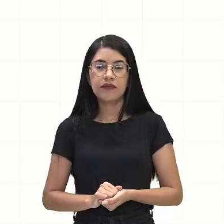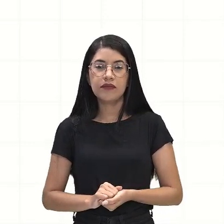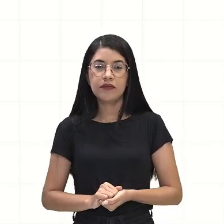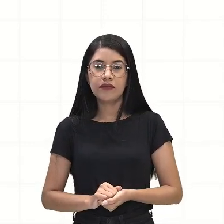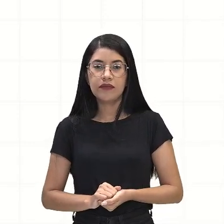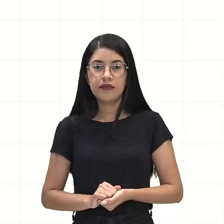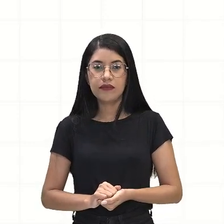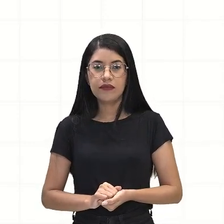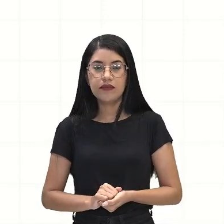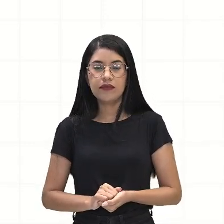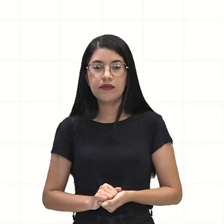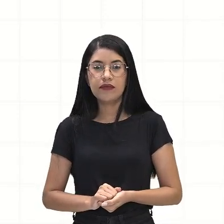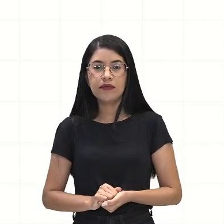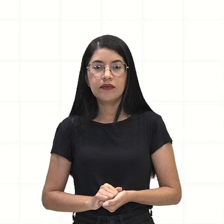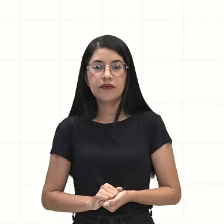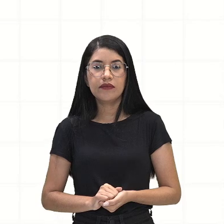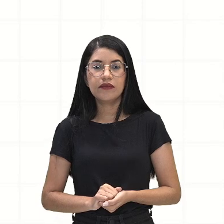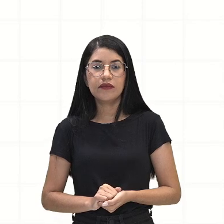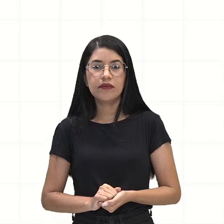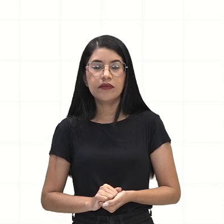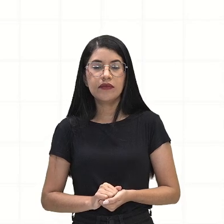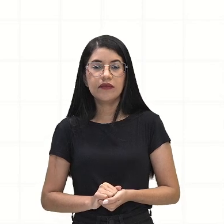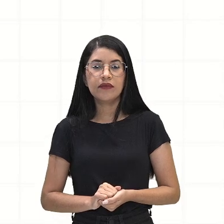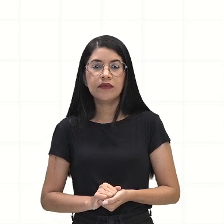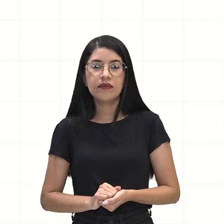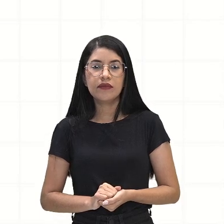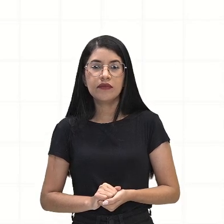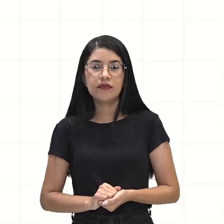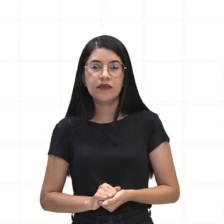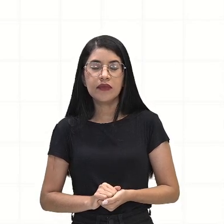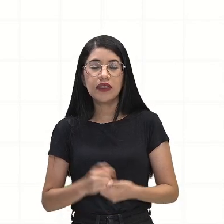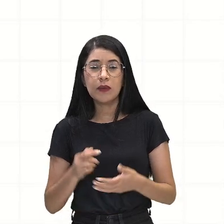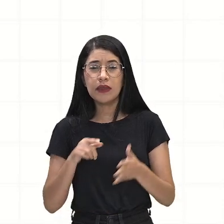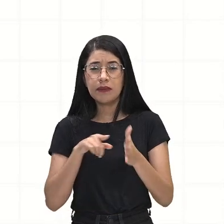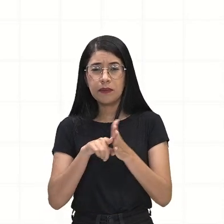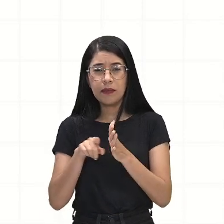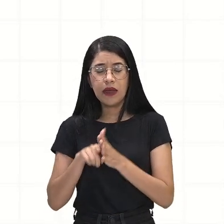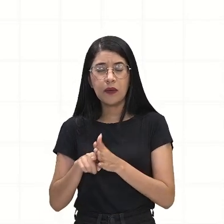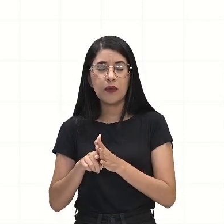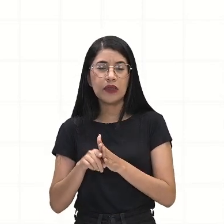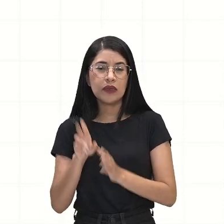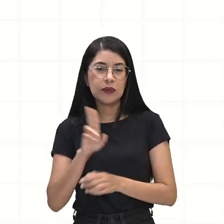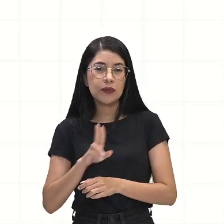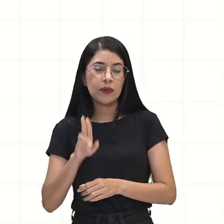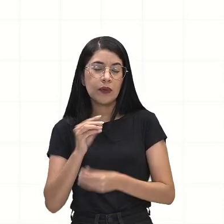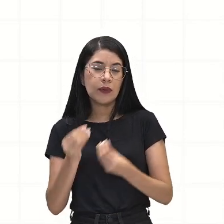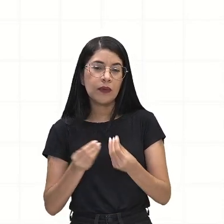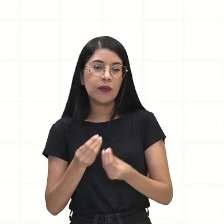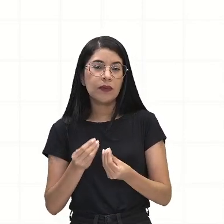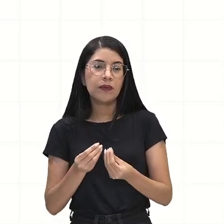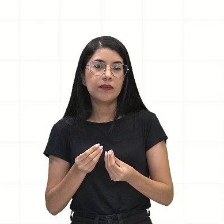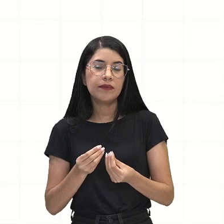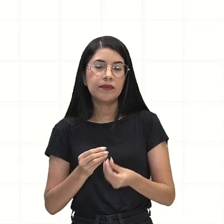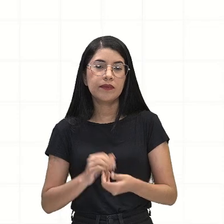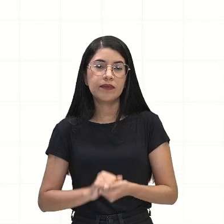sobre 53, tá bom? Então, essas questões aí envolvendo